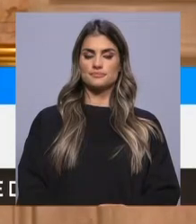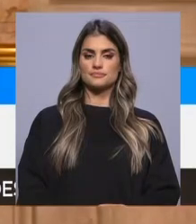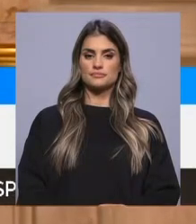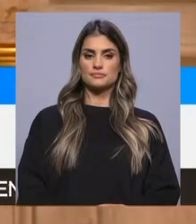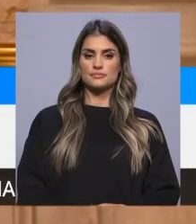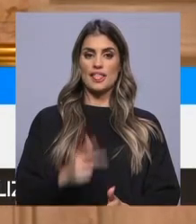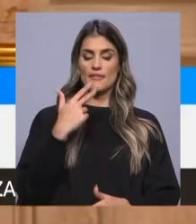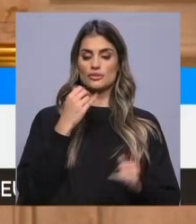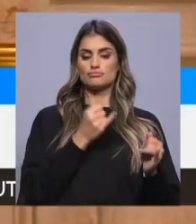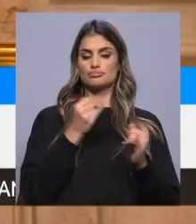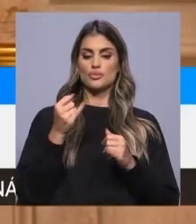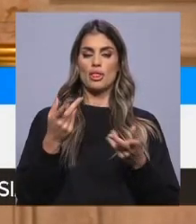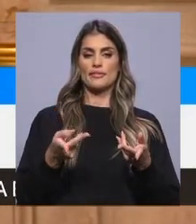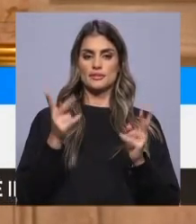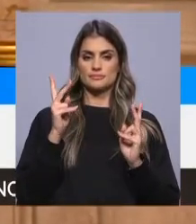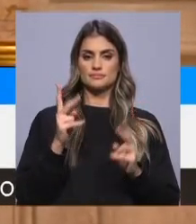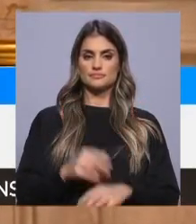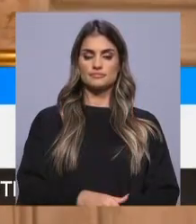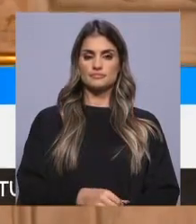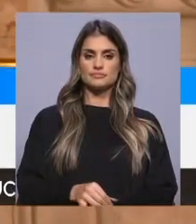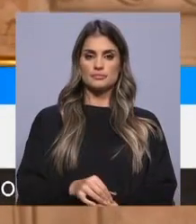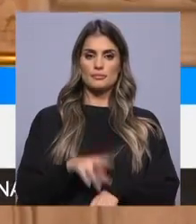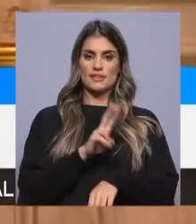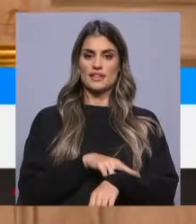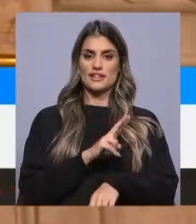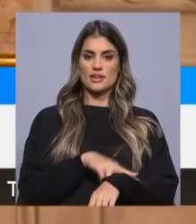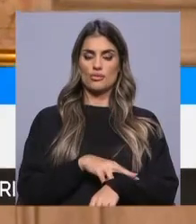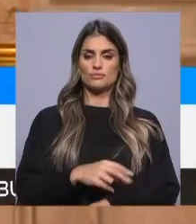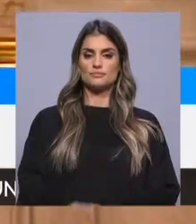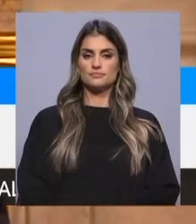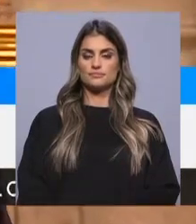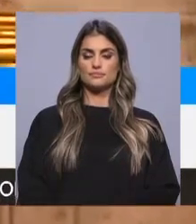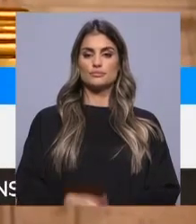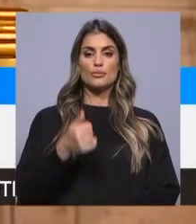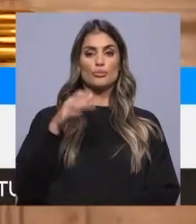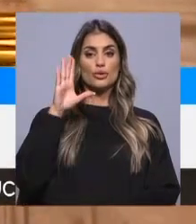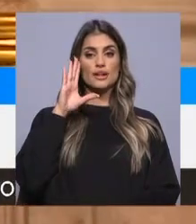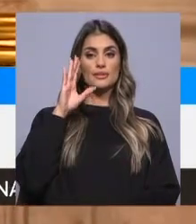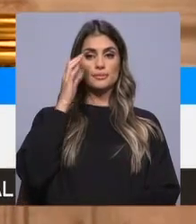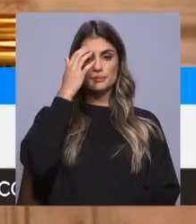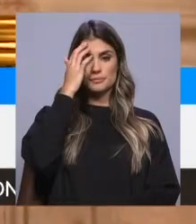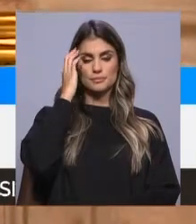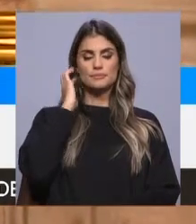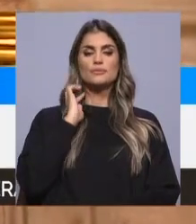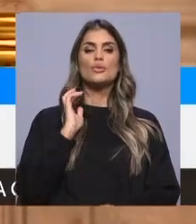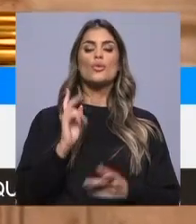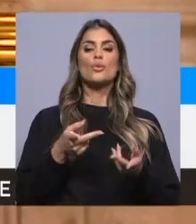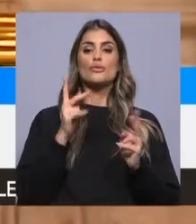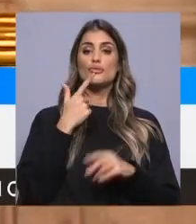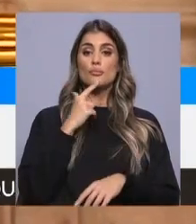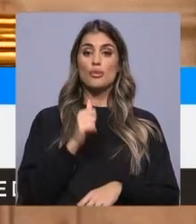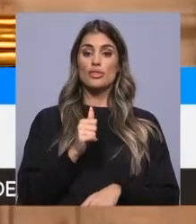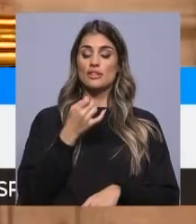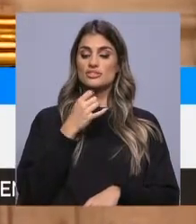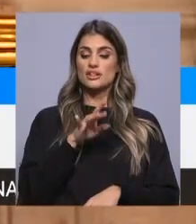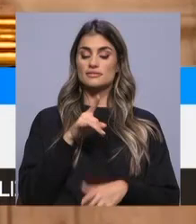Segue-se o livro da direção Paulo Mocho. Muito boa tarde. Em primeiro lugar, o livro, como não pode deixar de ser,